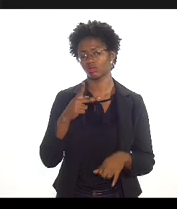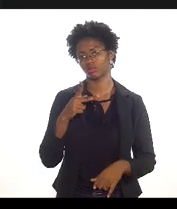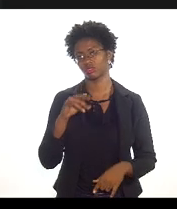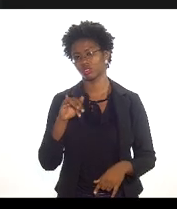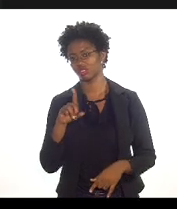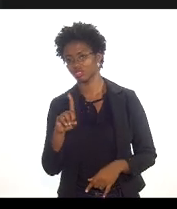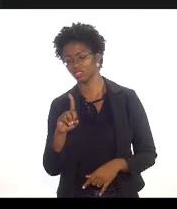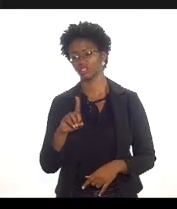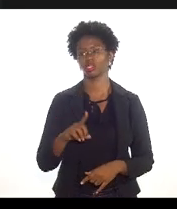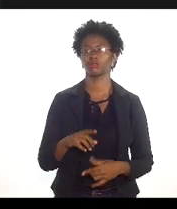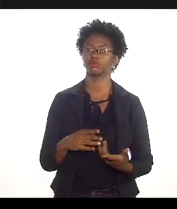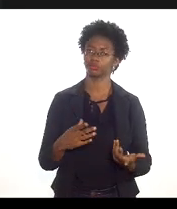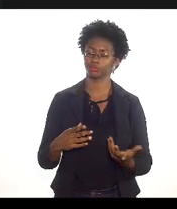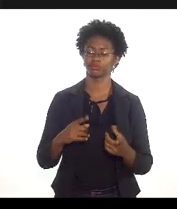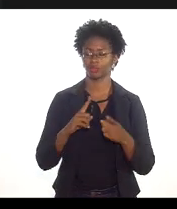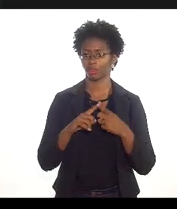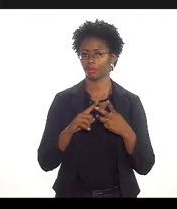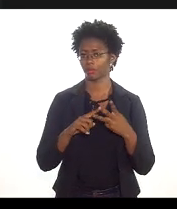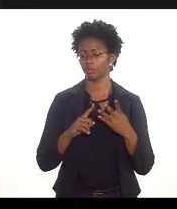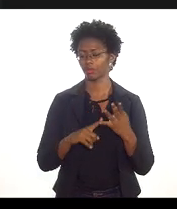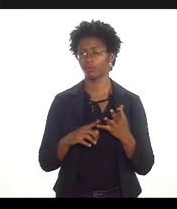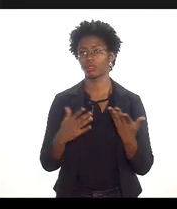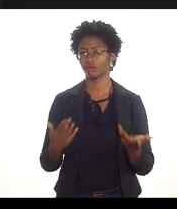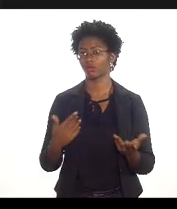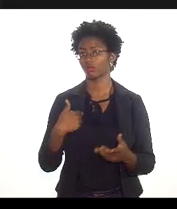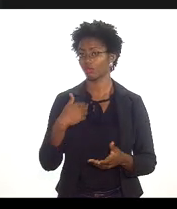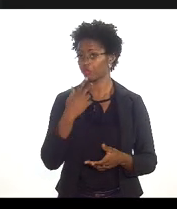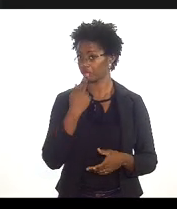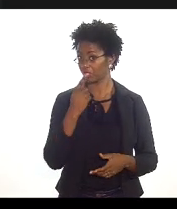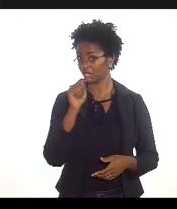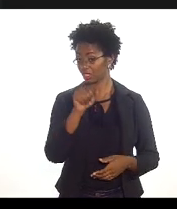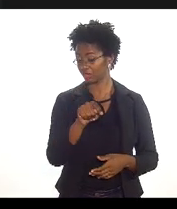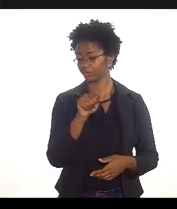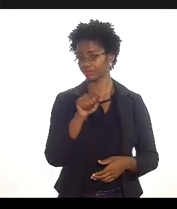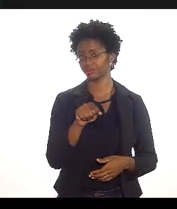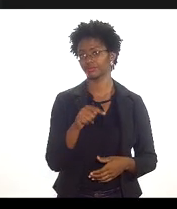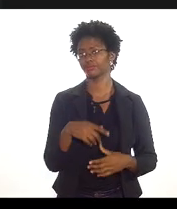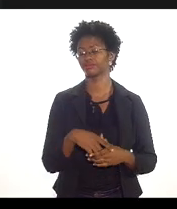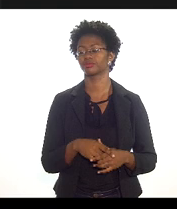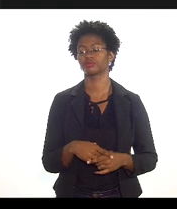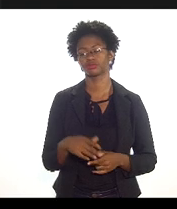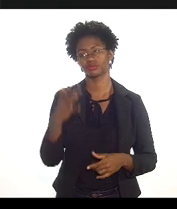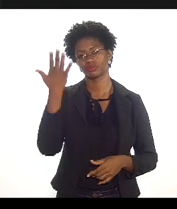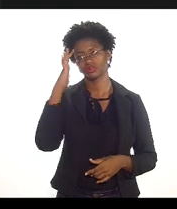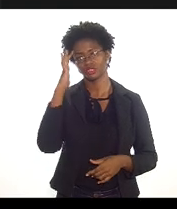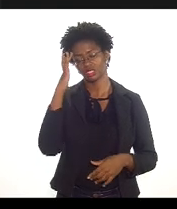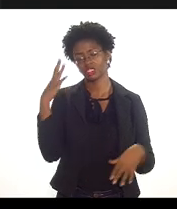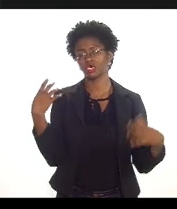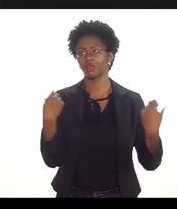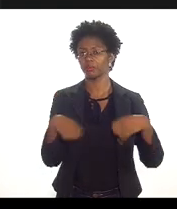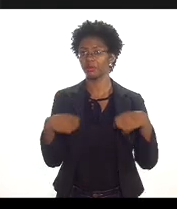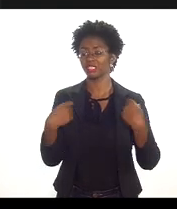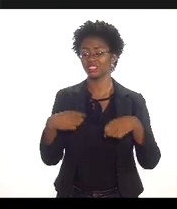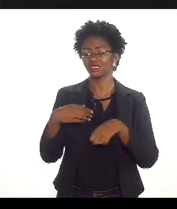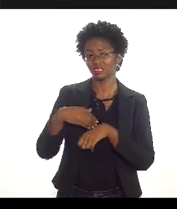etc. Então, o que eu levantei aqui é o seguinte, eu acho que isso tem que estar mais bem